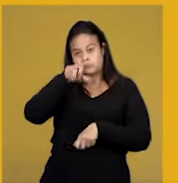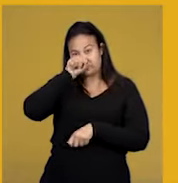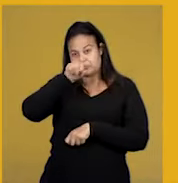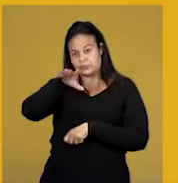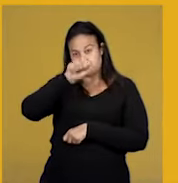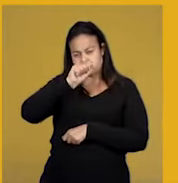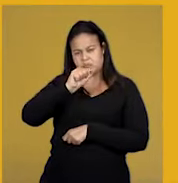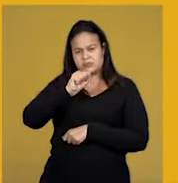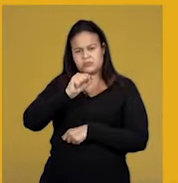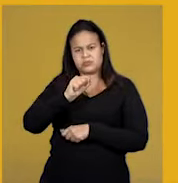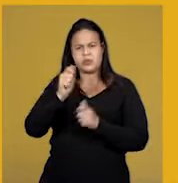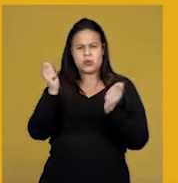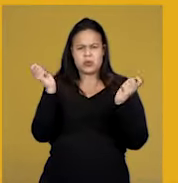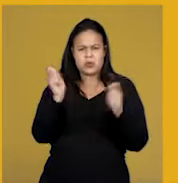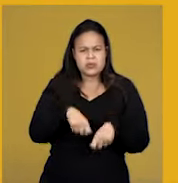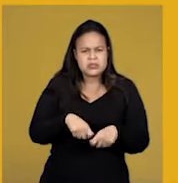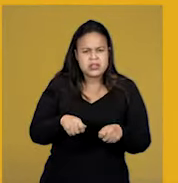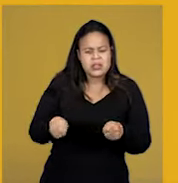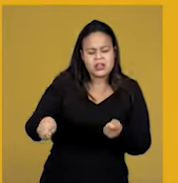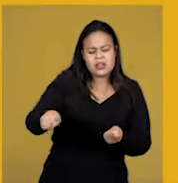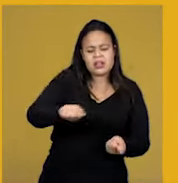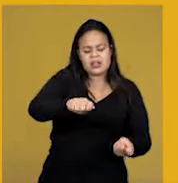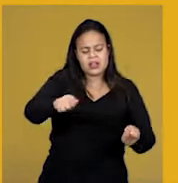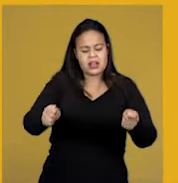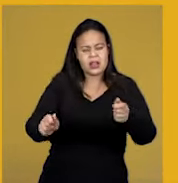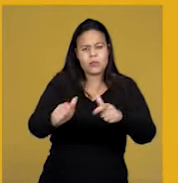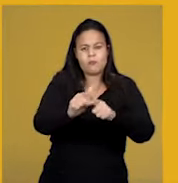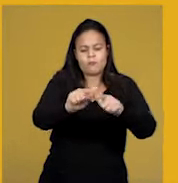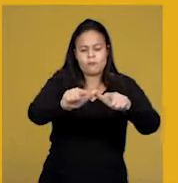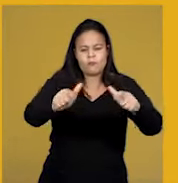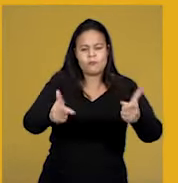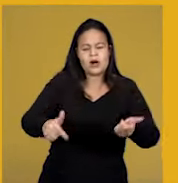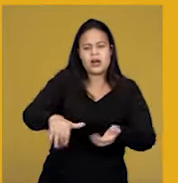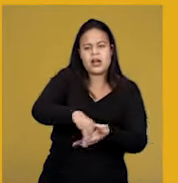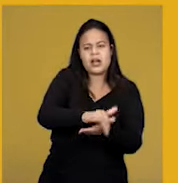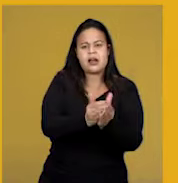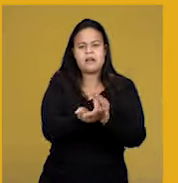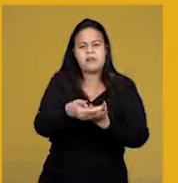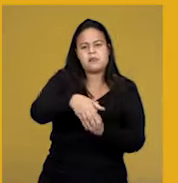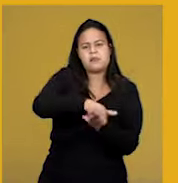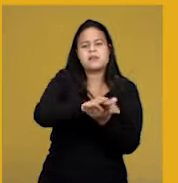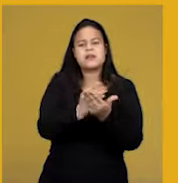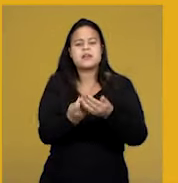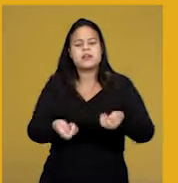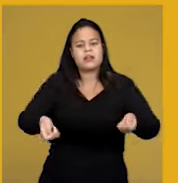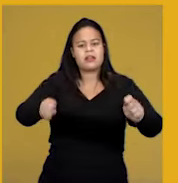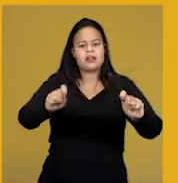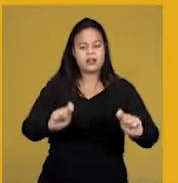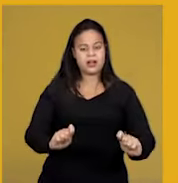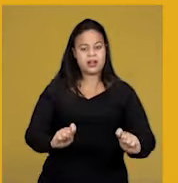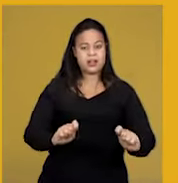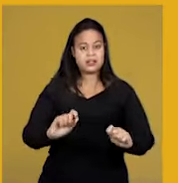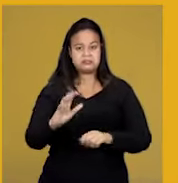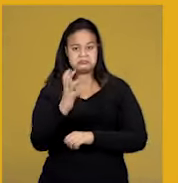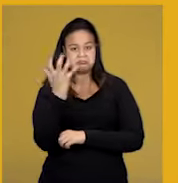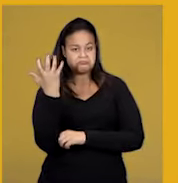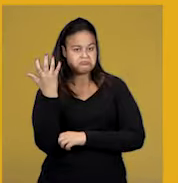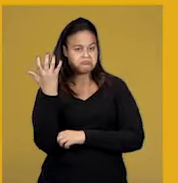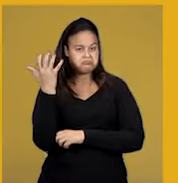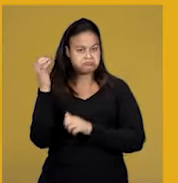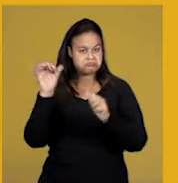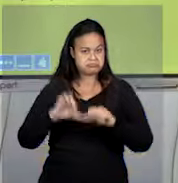como limpar a panela sem prejudicar o meio ambiente? A solução é usar um detergente que